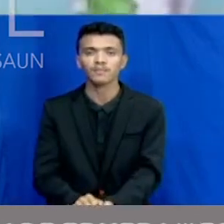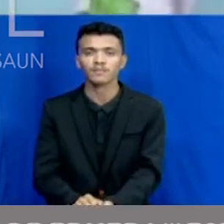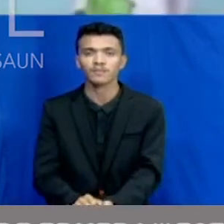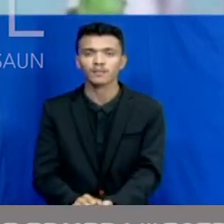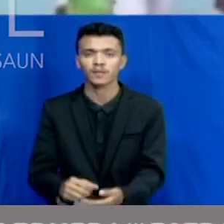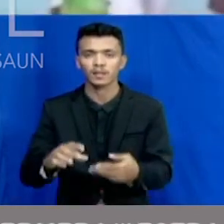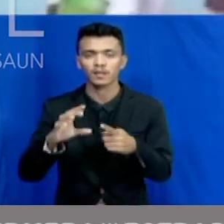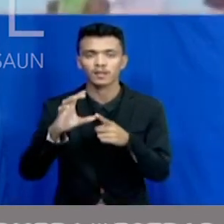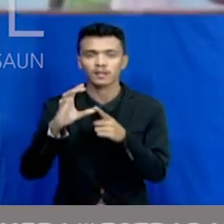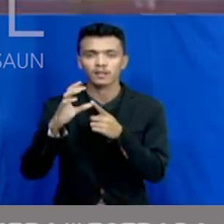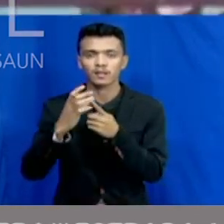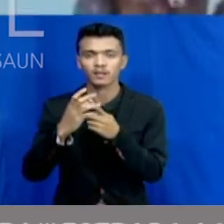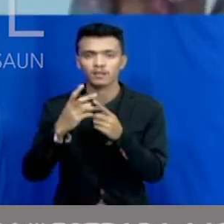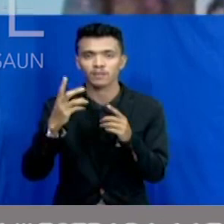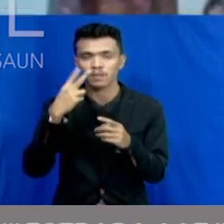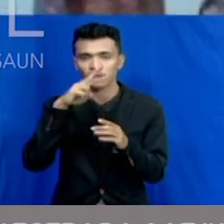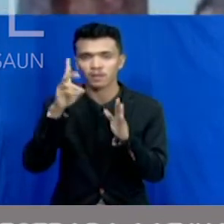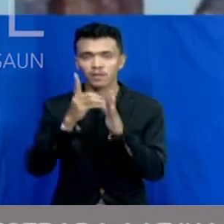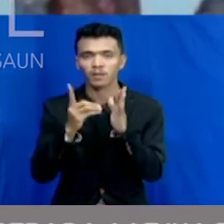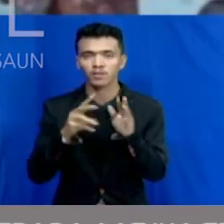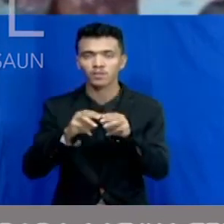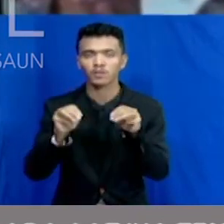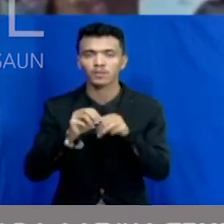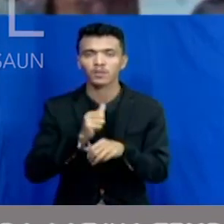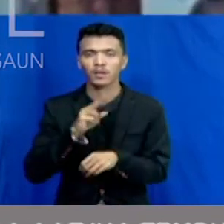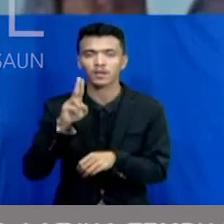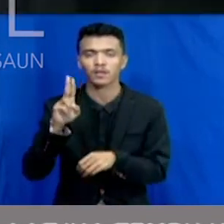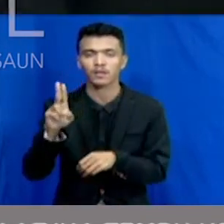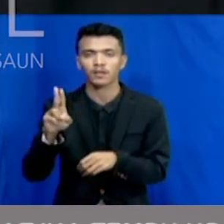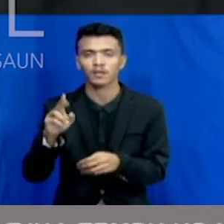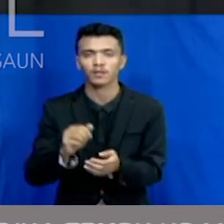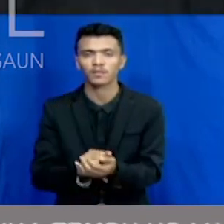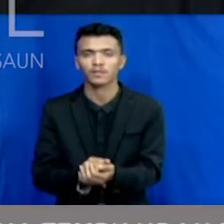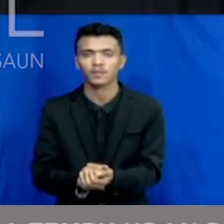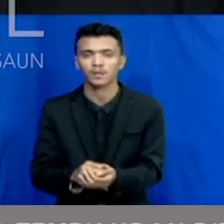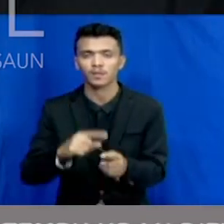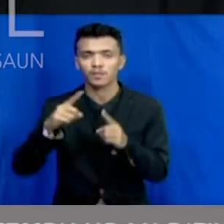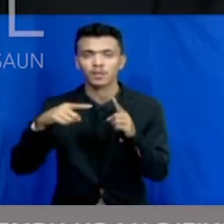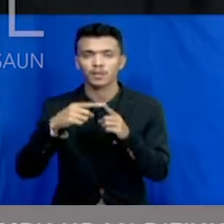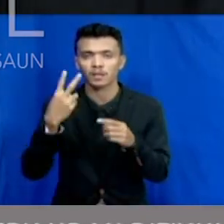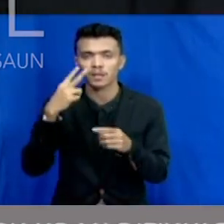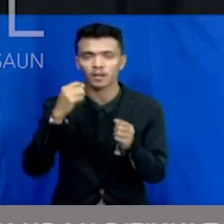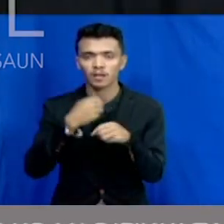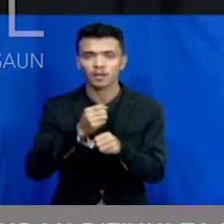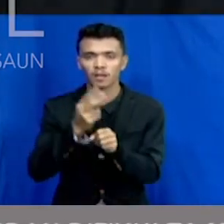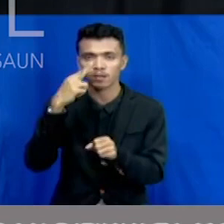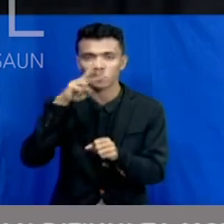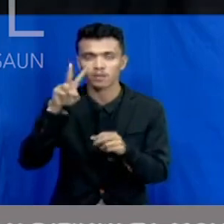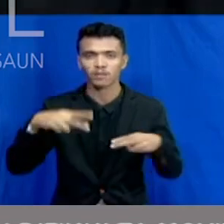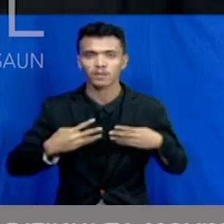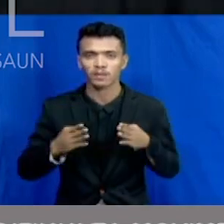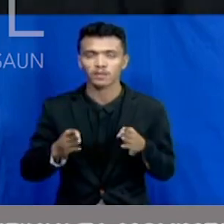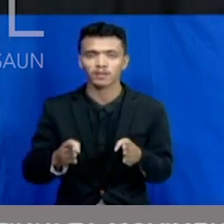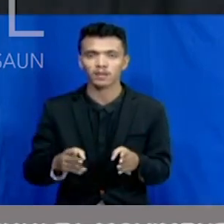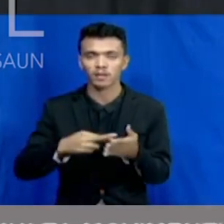Sef equipa verificação dados veteranos município Ainaru, Ventura de Araújo Labok, wanhir hala verificação ba dados veteranos